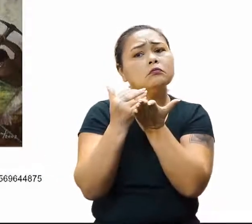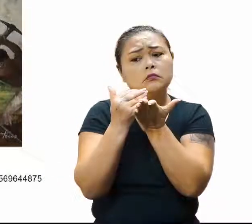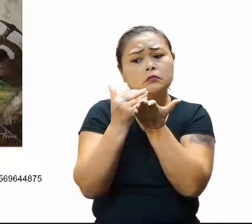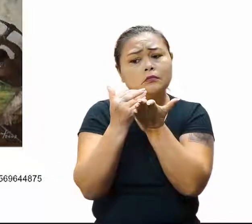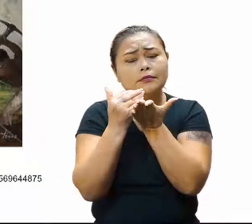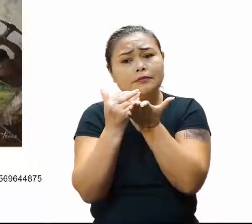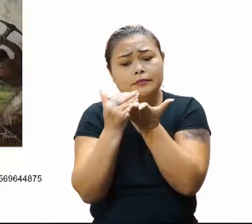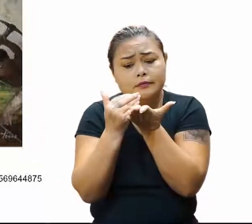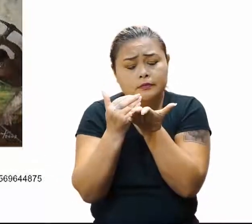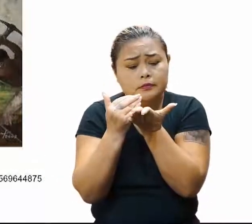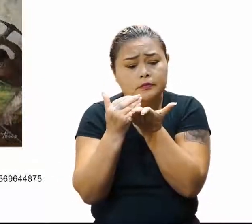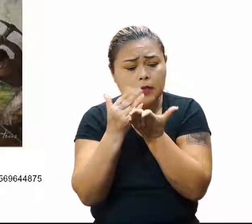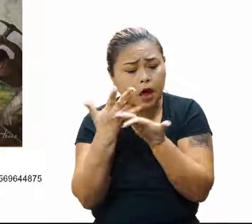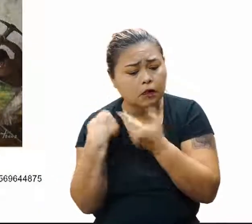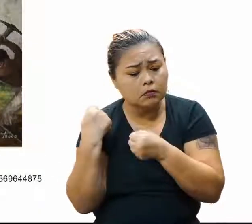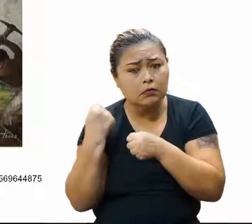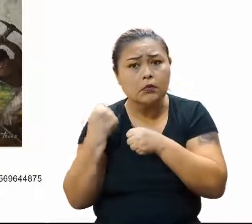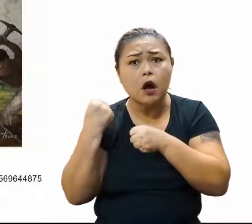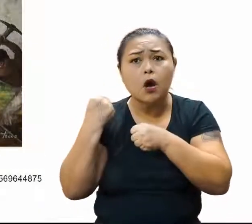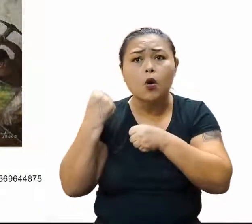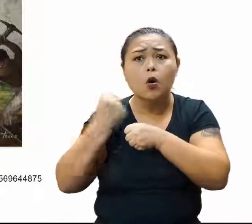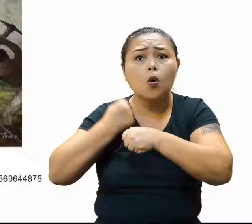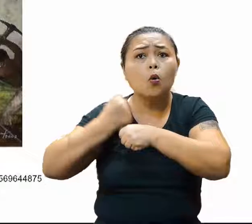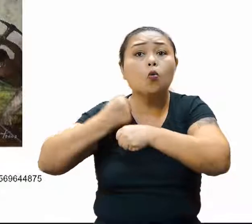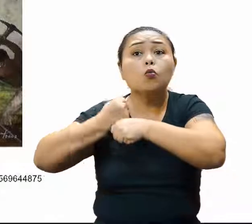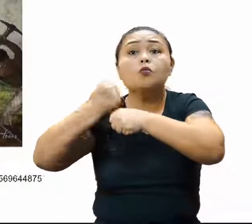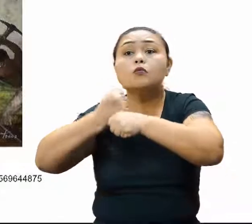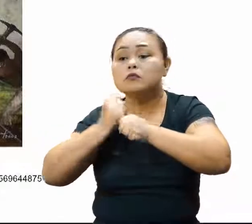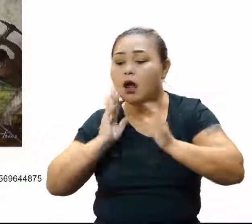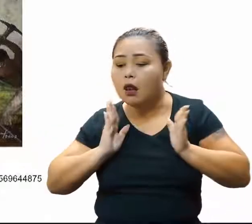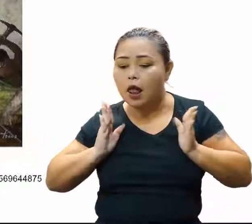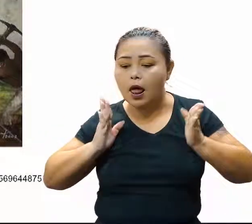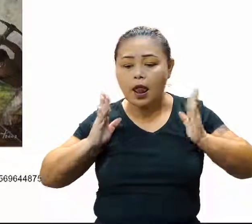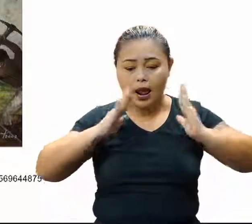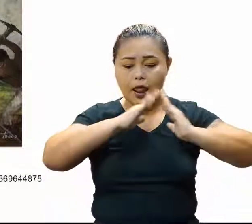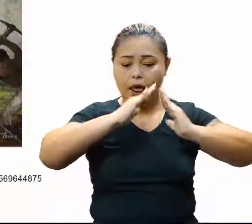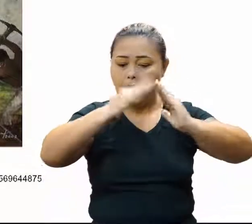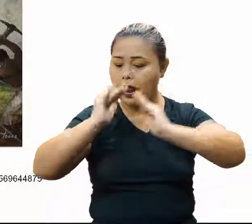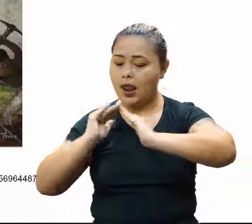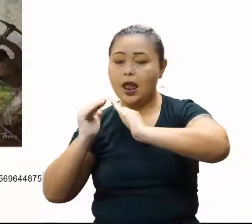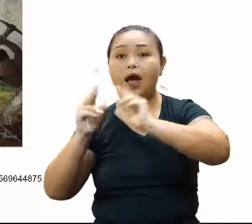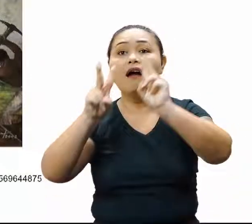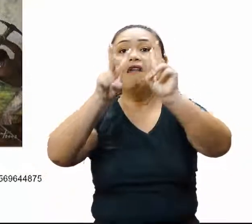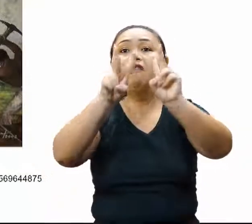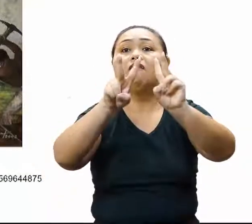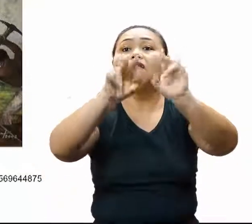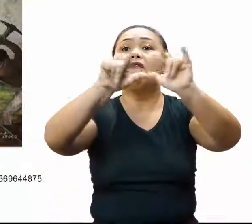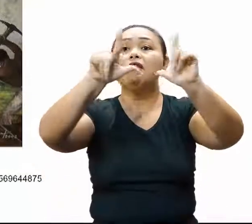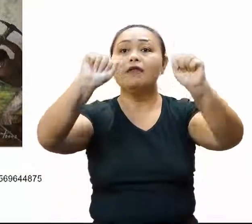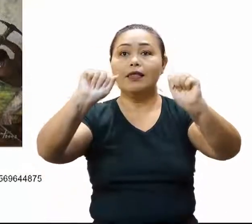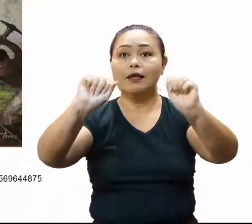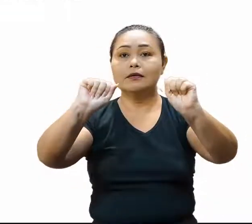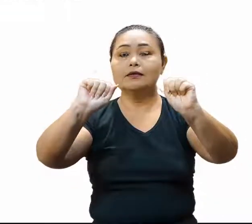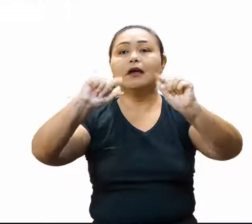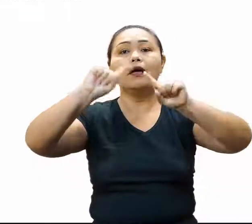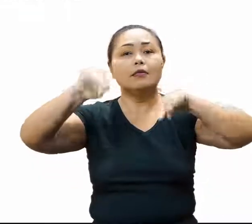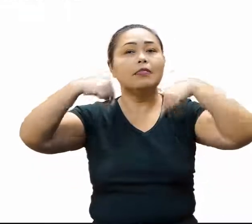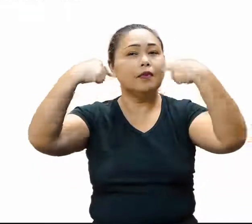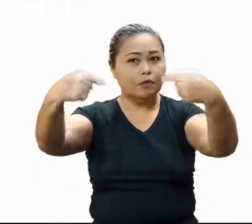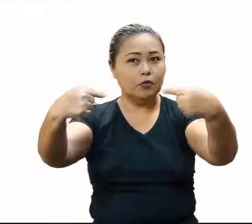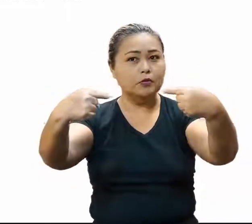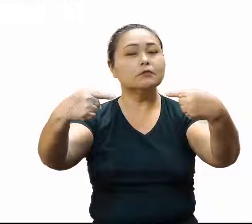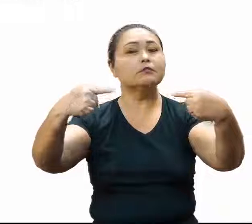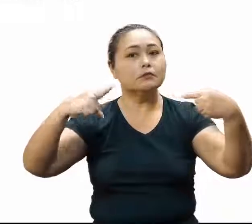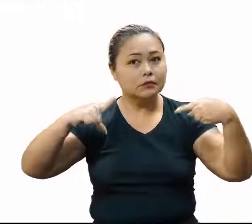a construção das primeiras vilas. E essas vilas, posteriormente, irão se tornar